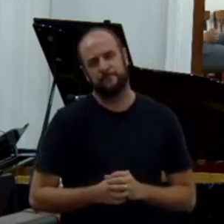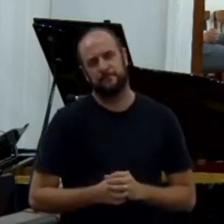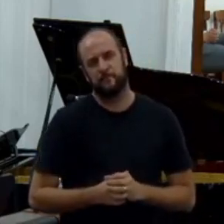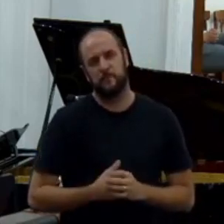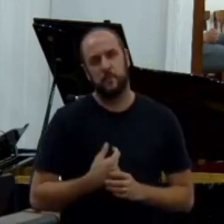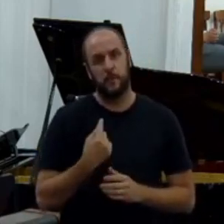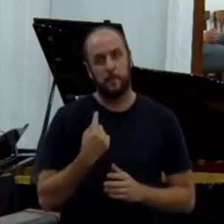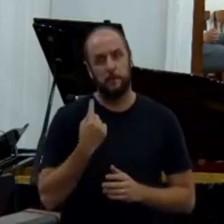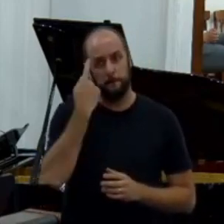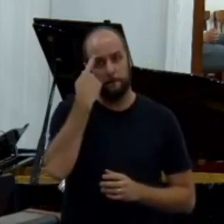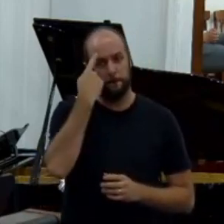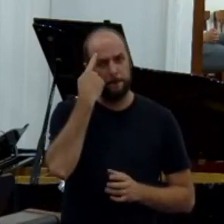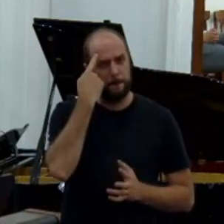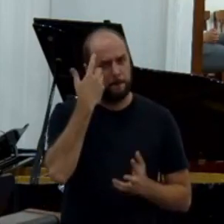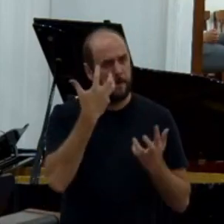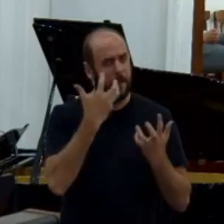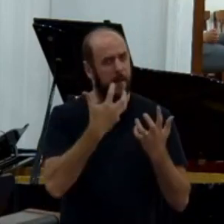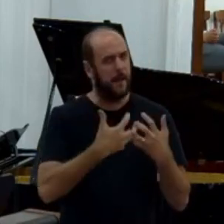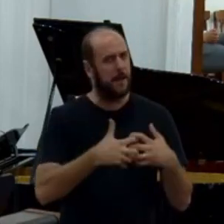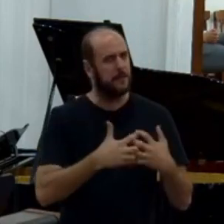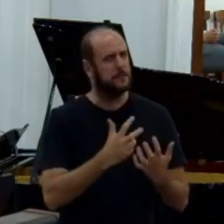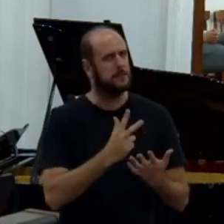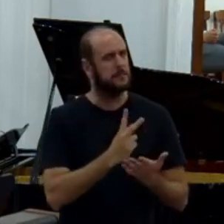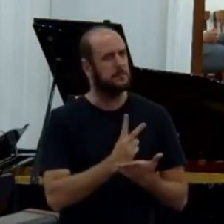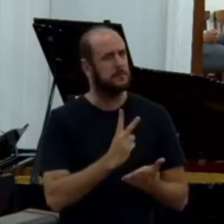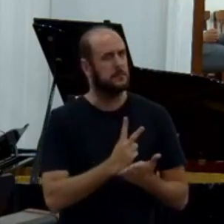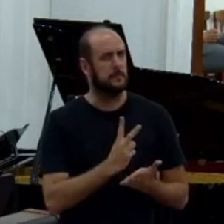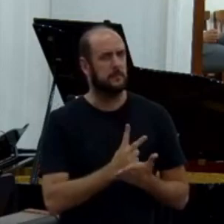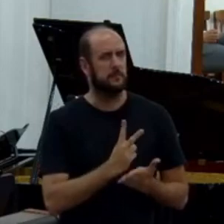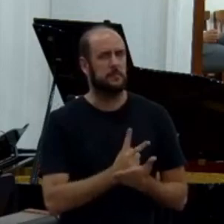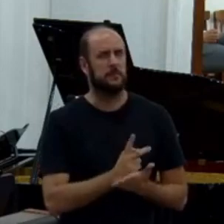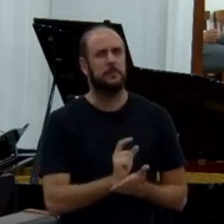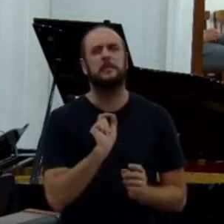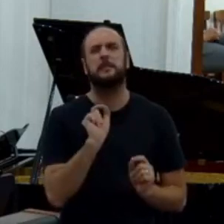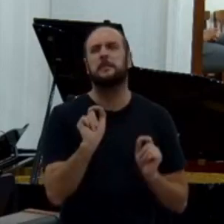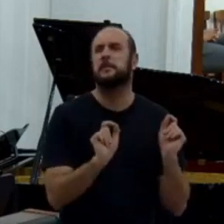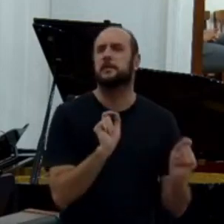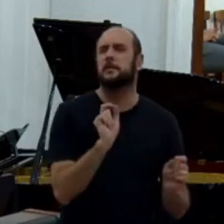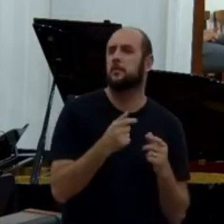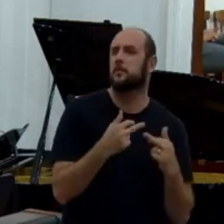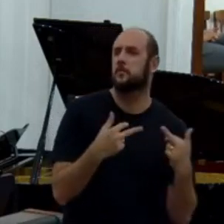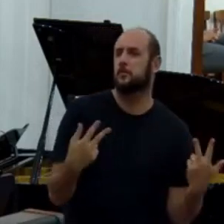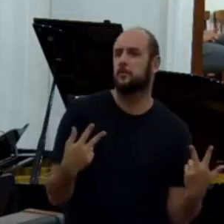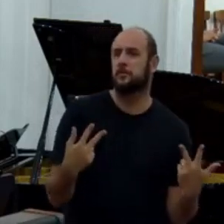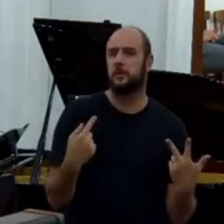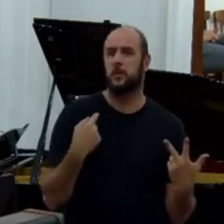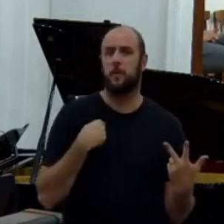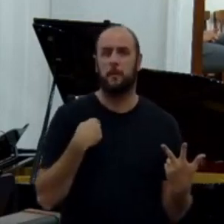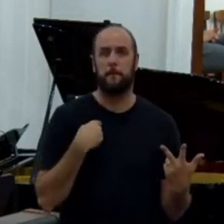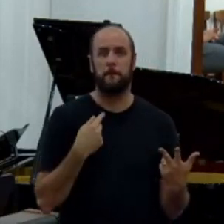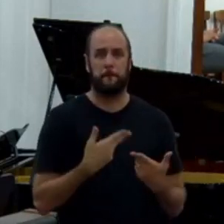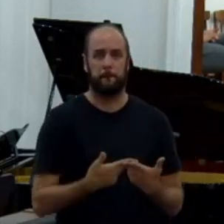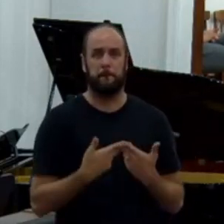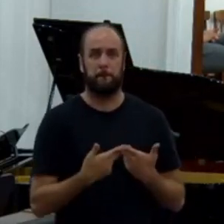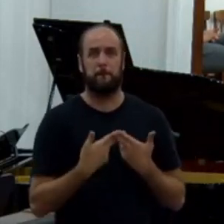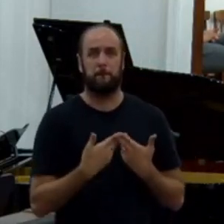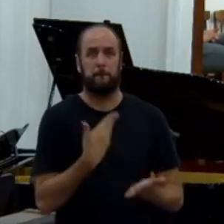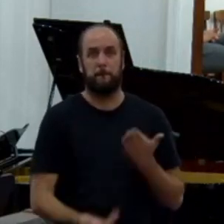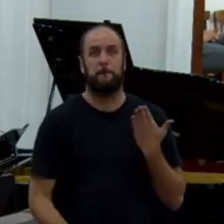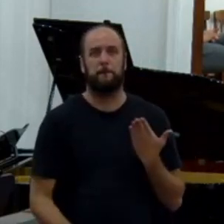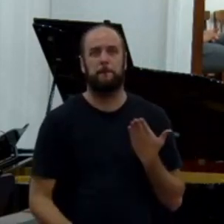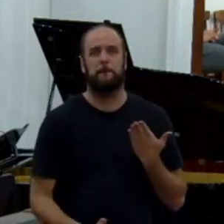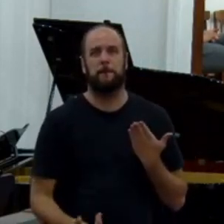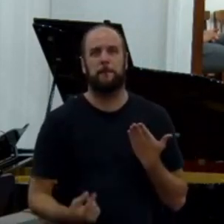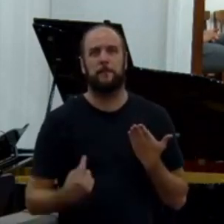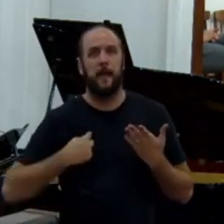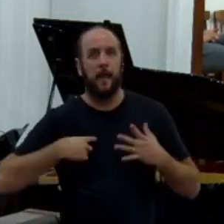Pergunte-se, o que constantemente tem tirado a minha paciência e tem me